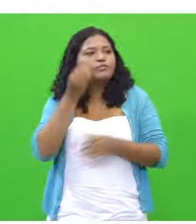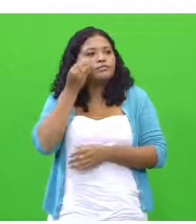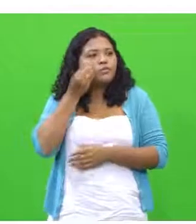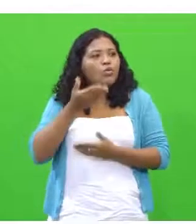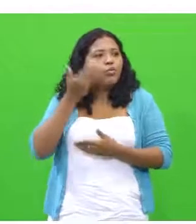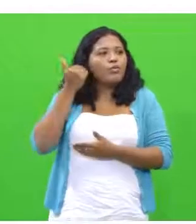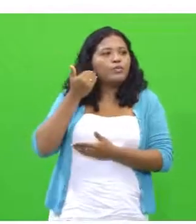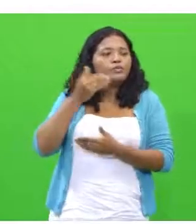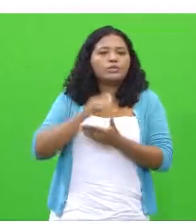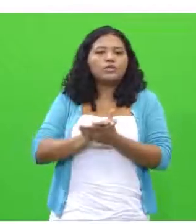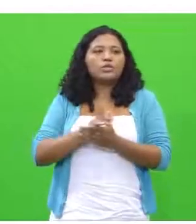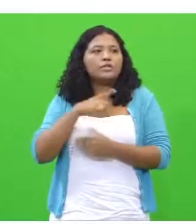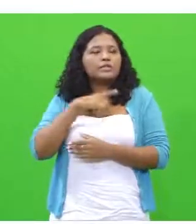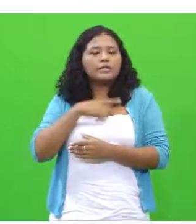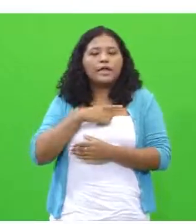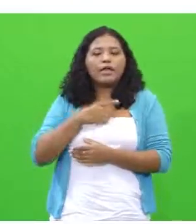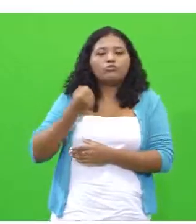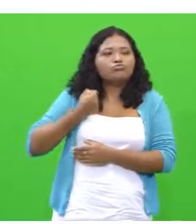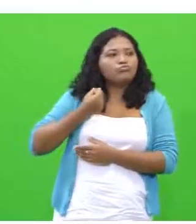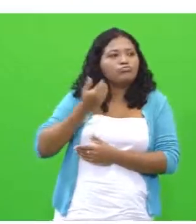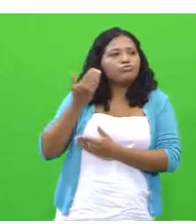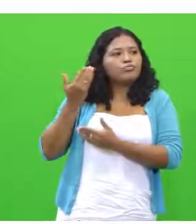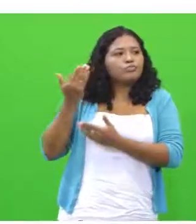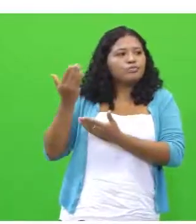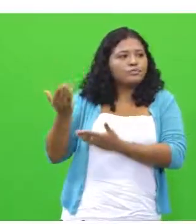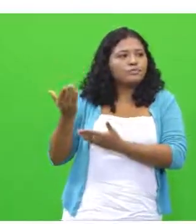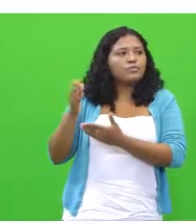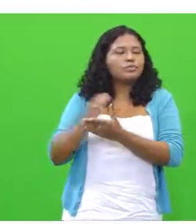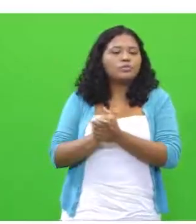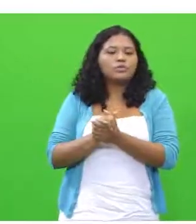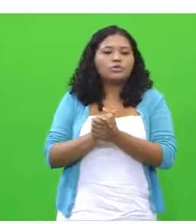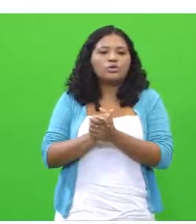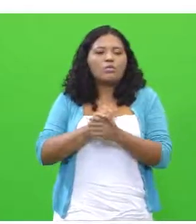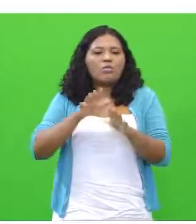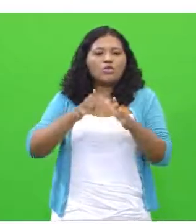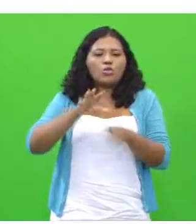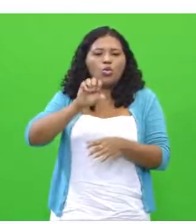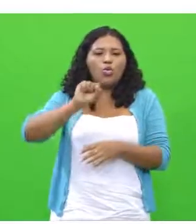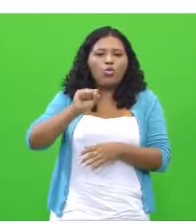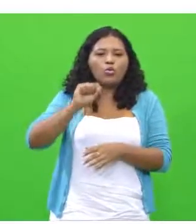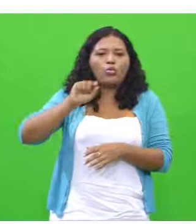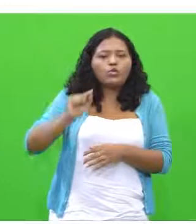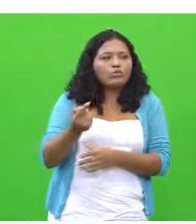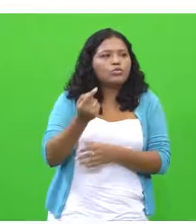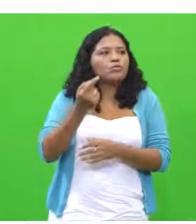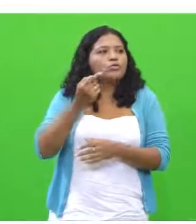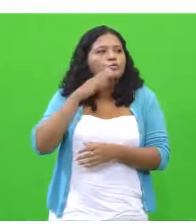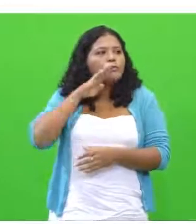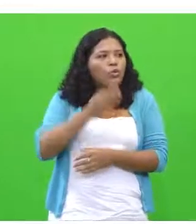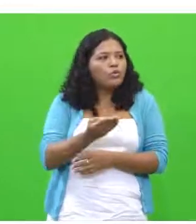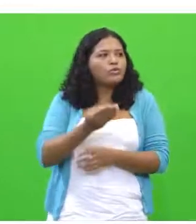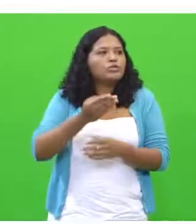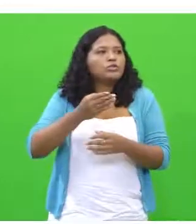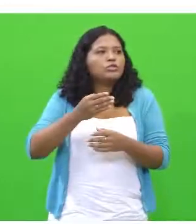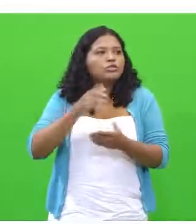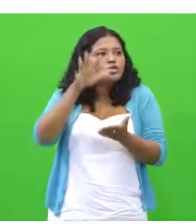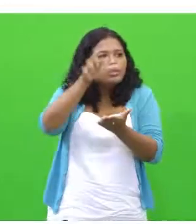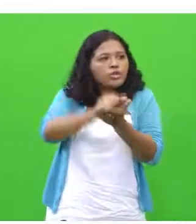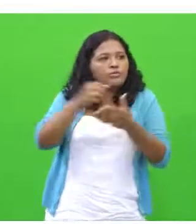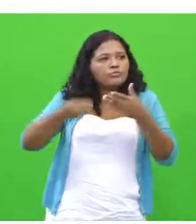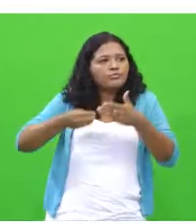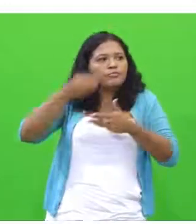dados, ou seja, em 2014, mais de 8 milhões de pessoas inscritas, participantes, em torno de 6